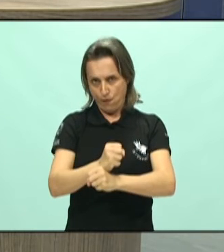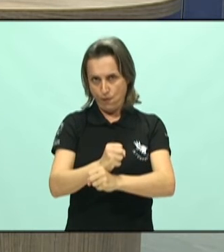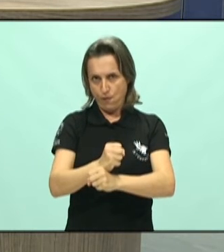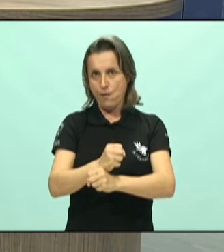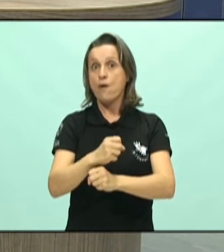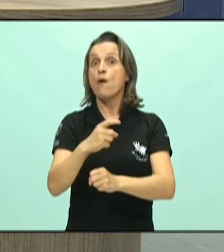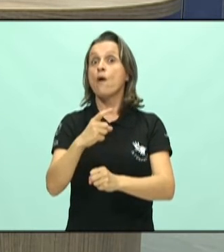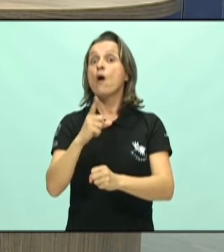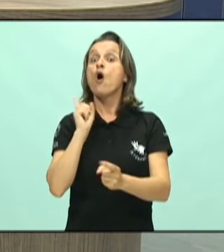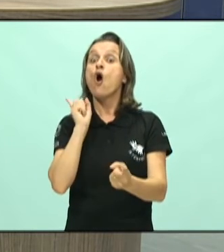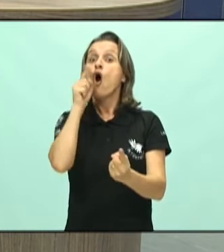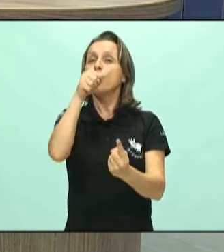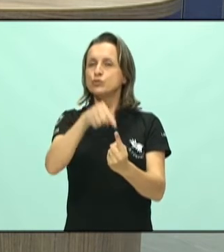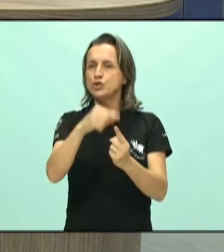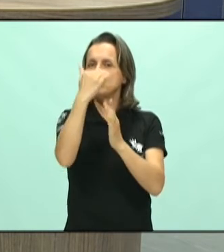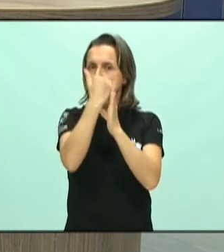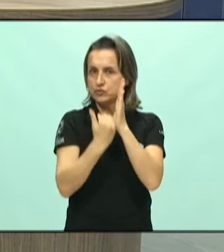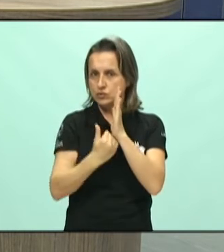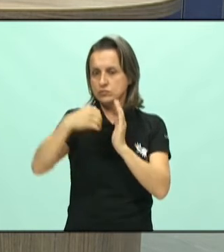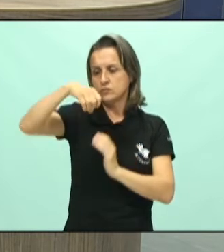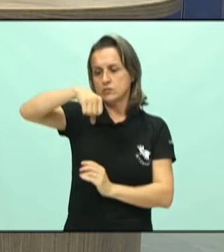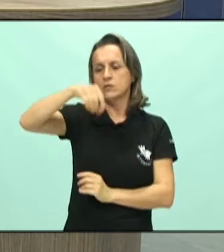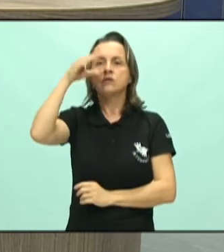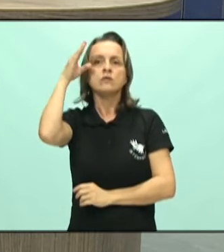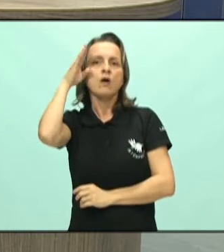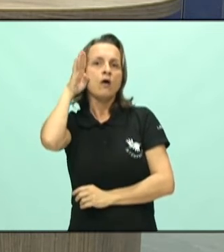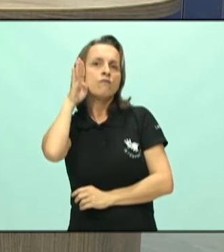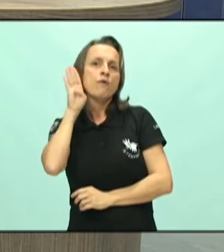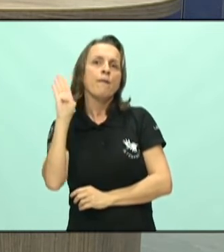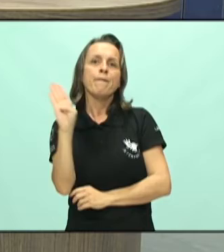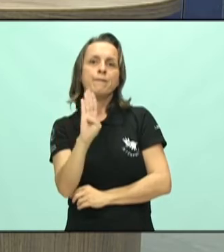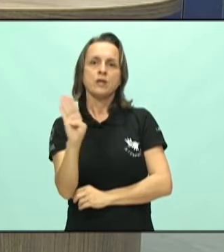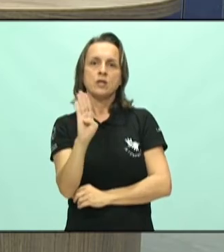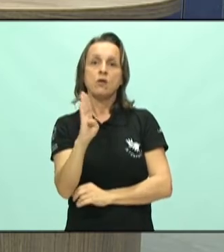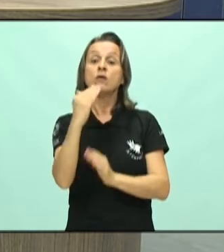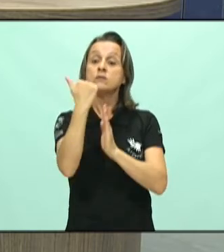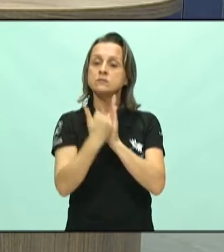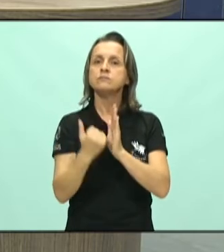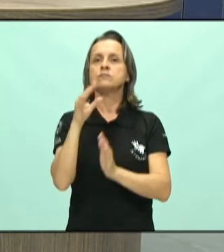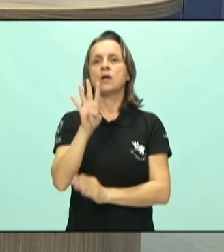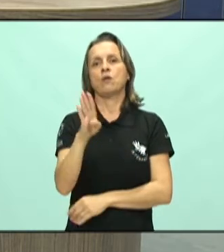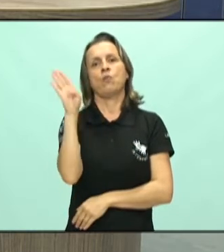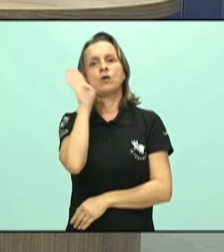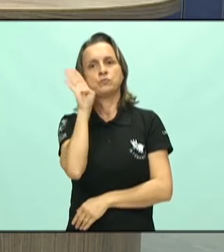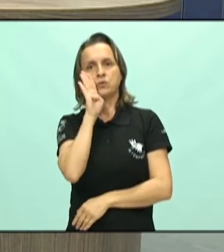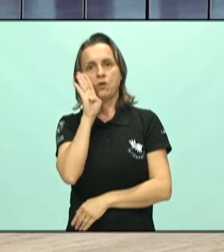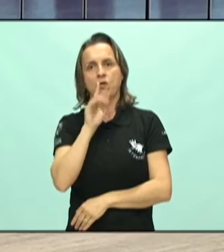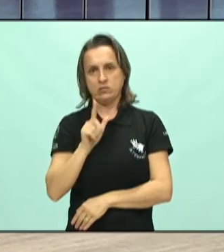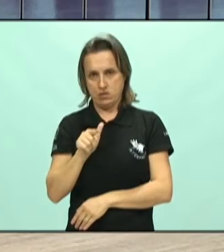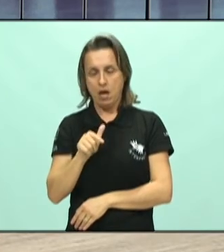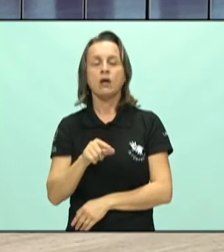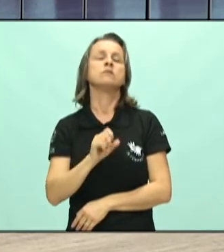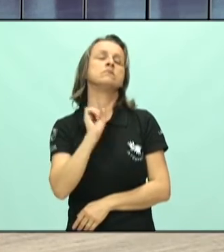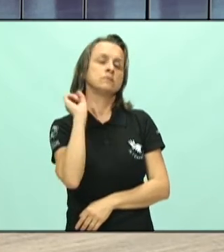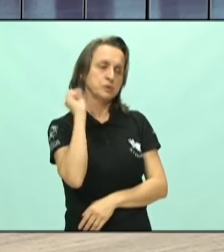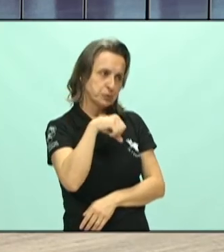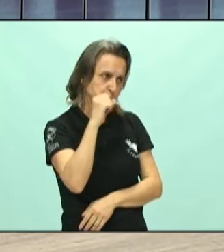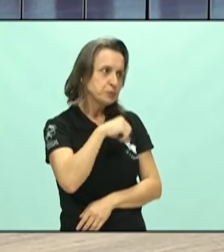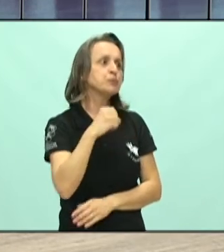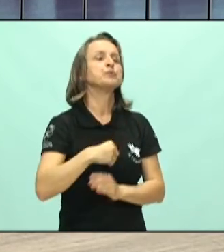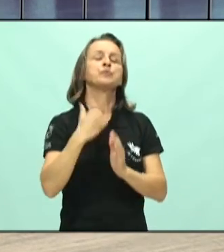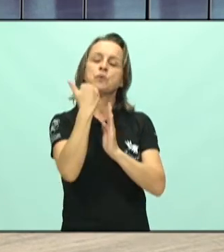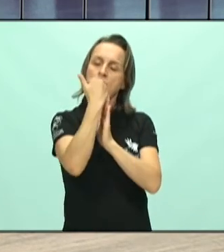de reduzir de 9 bilhões os incentivos fiscais para 4 bilhões. Exatamente. É a redução dos 26%